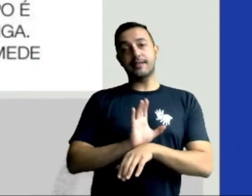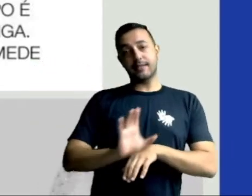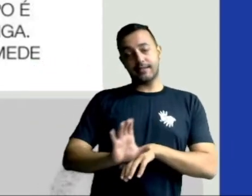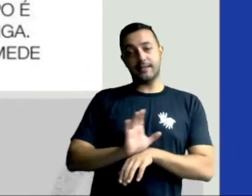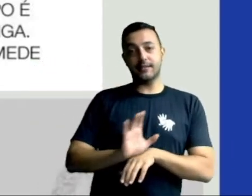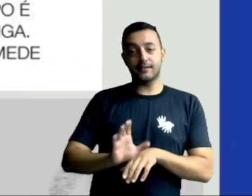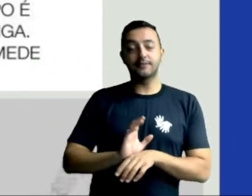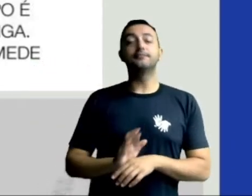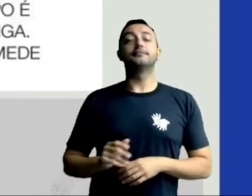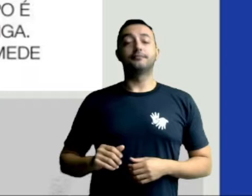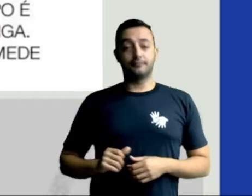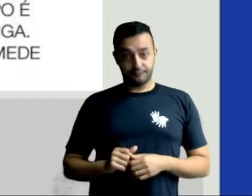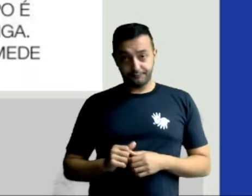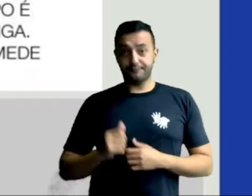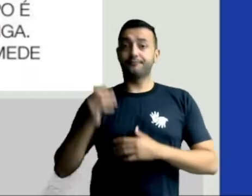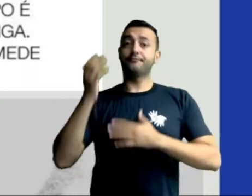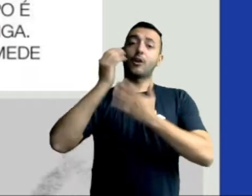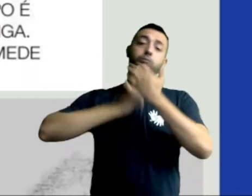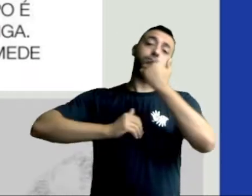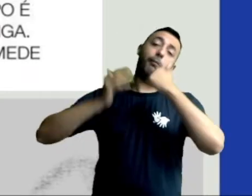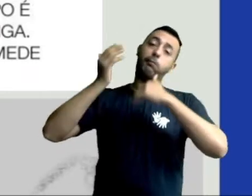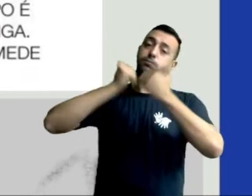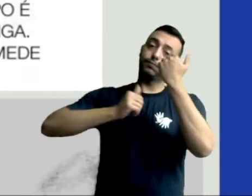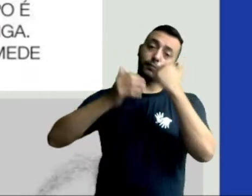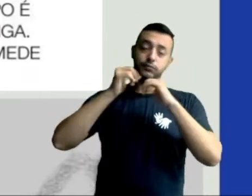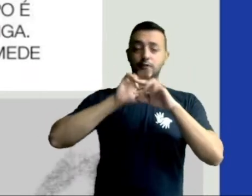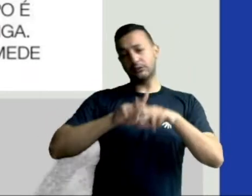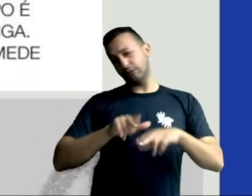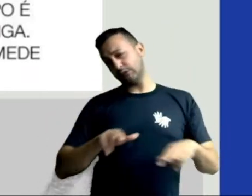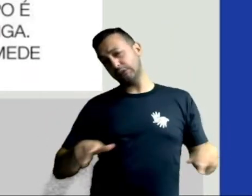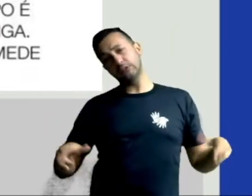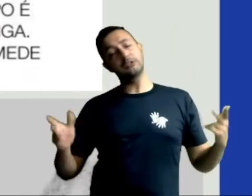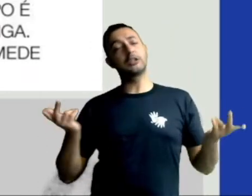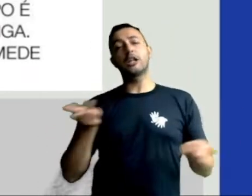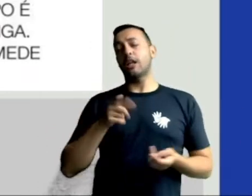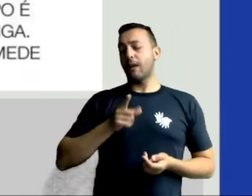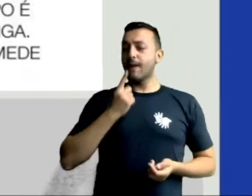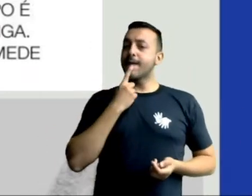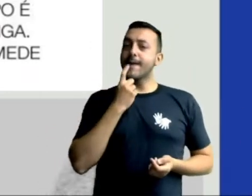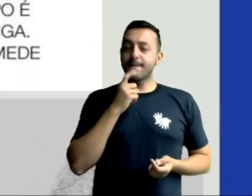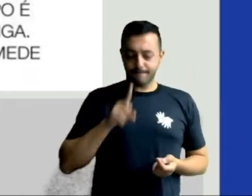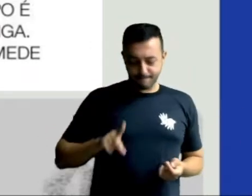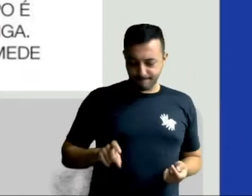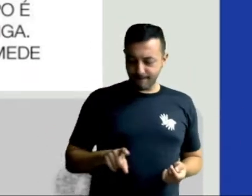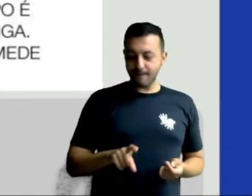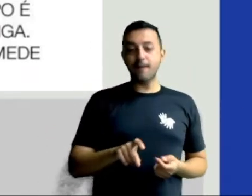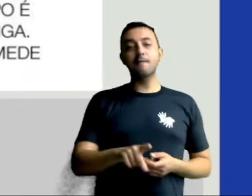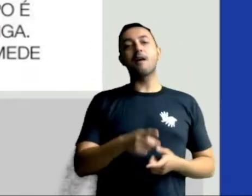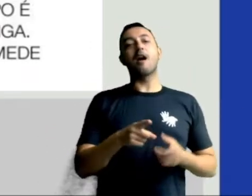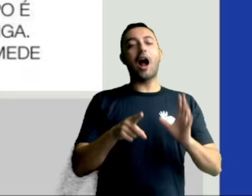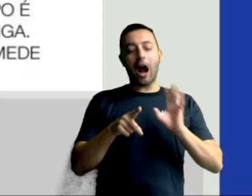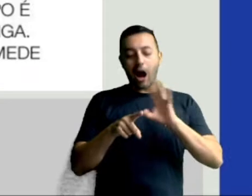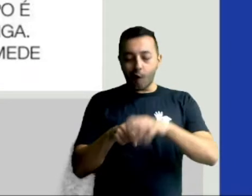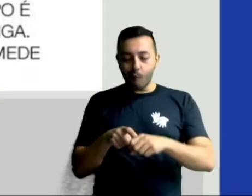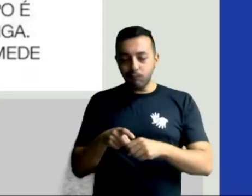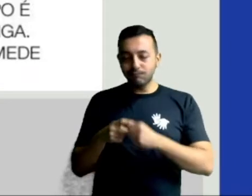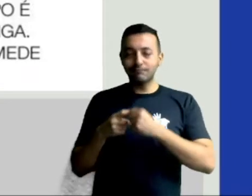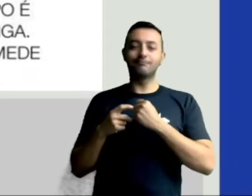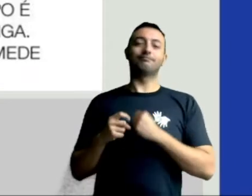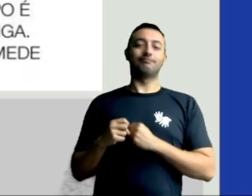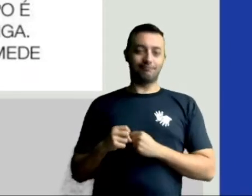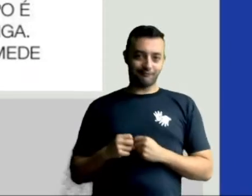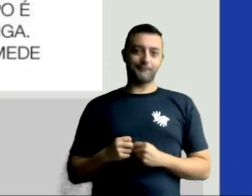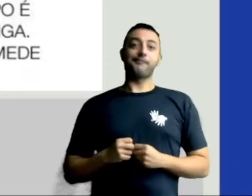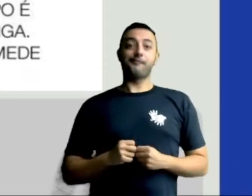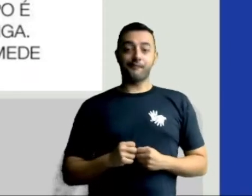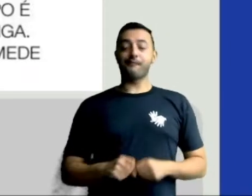se alimenta, né, de diversos tipos aí de frutos do mar, camarão, né, entre outros, tá bom? E existem